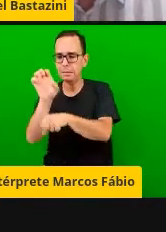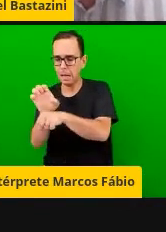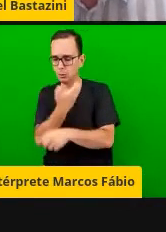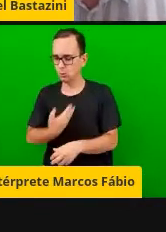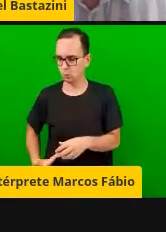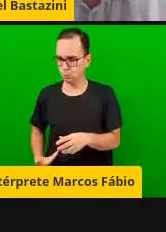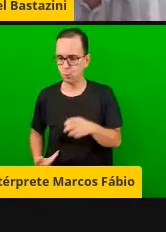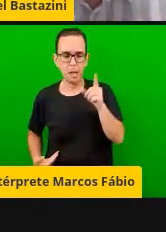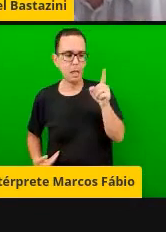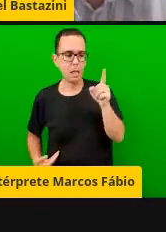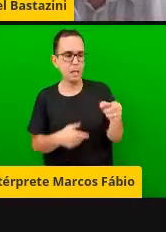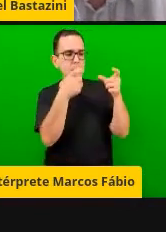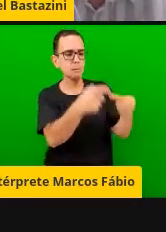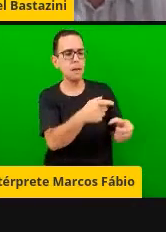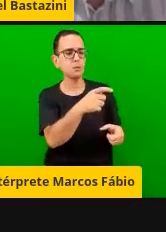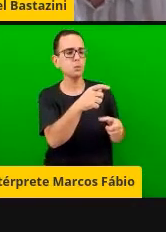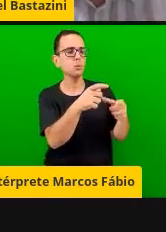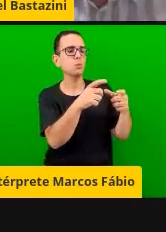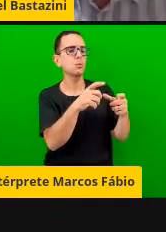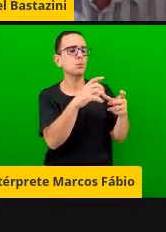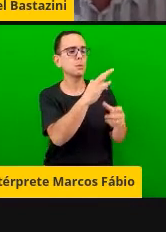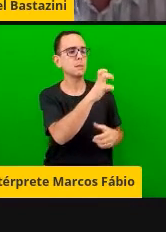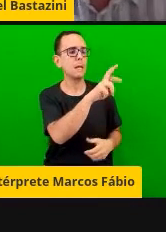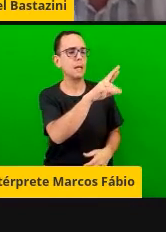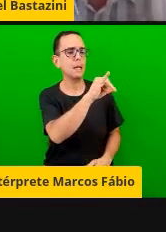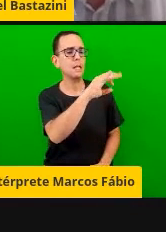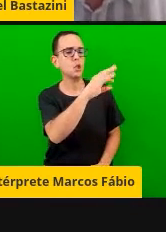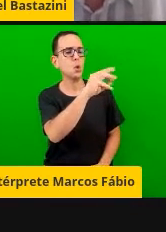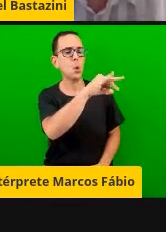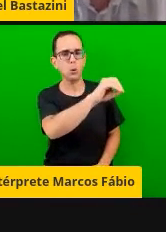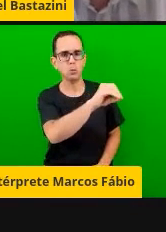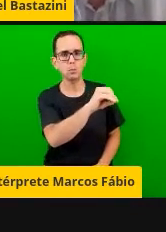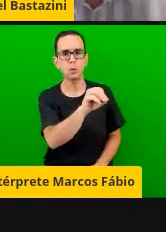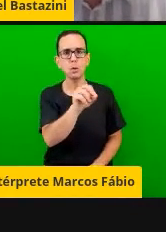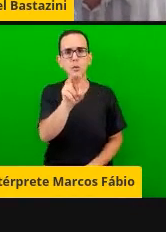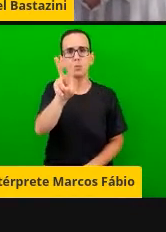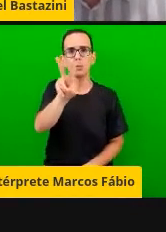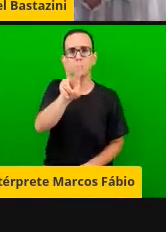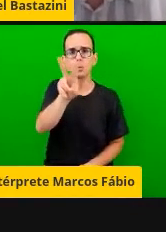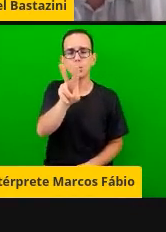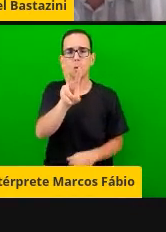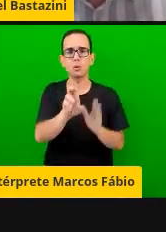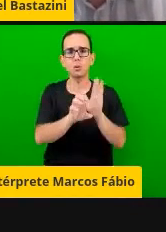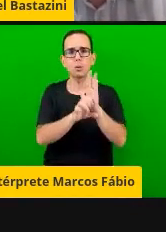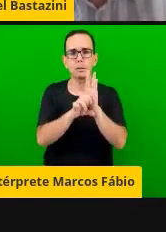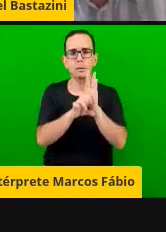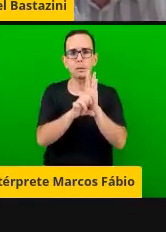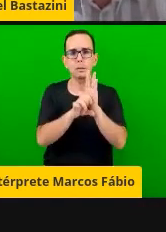Geopolítica, então, ela tem esses dois conceitos, o território e o Estado,